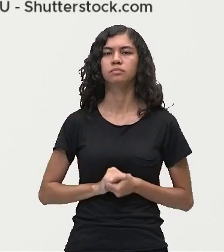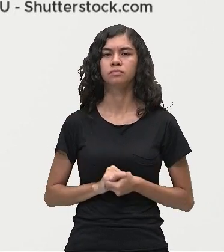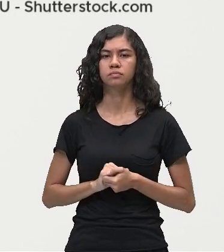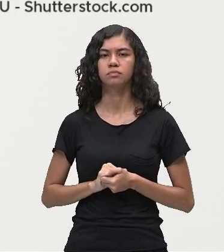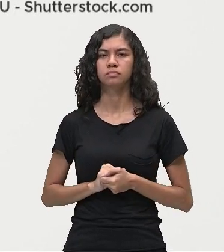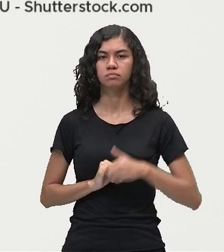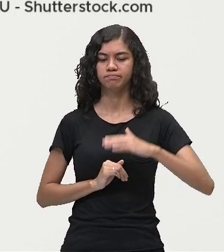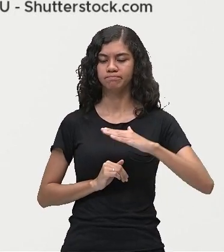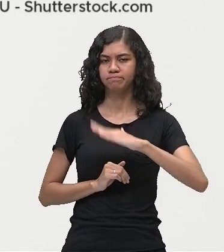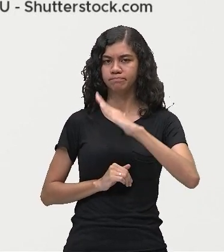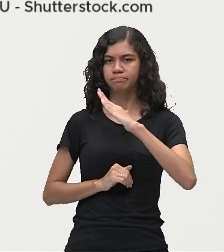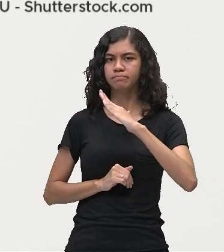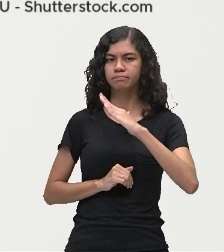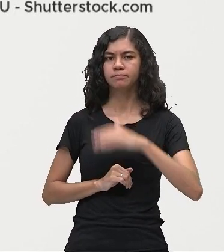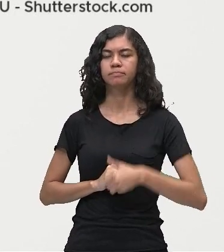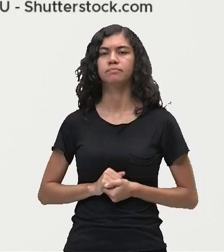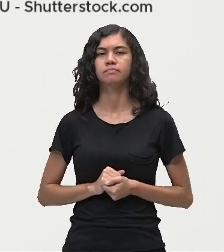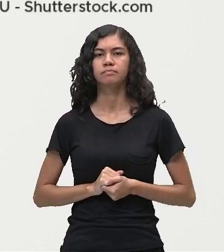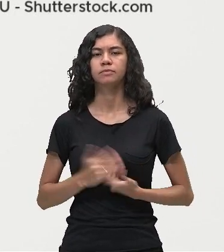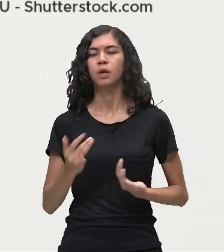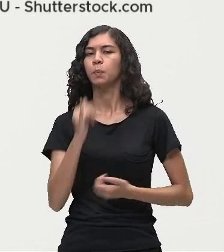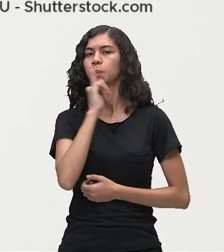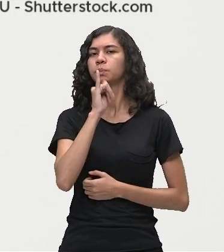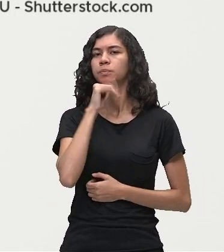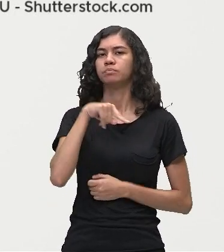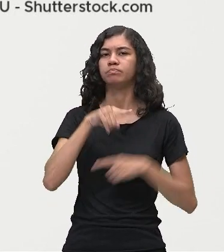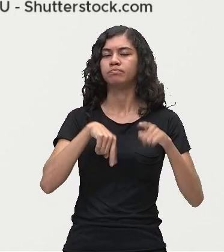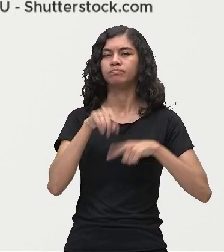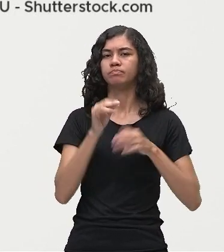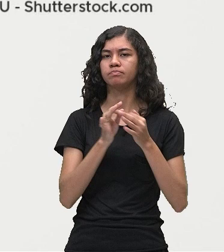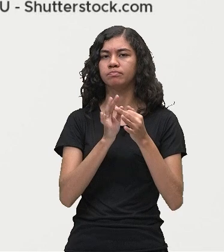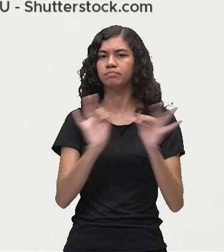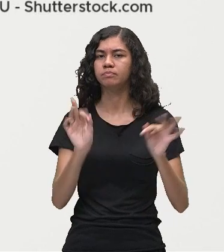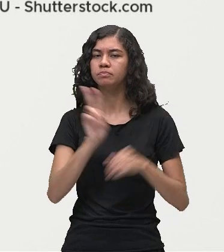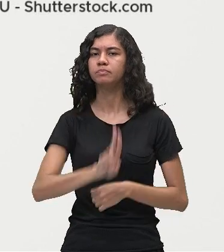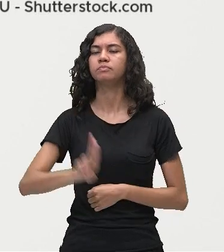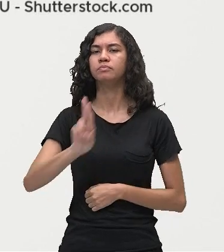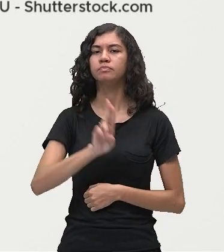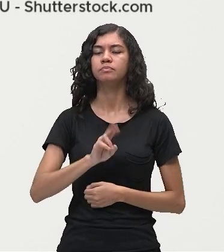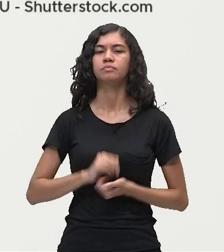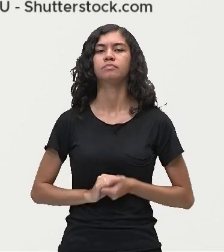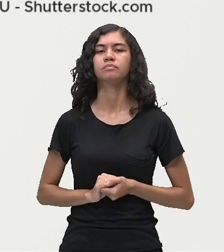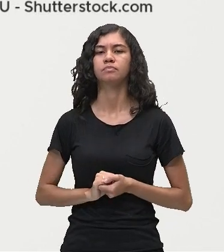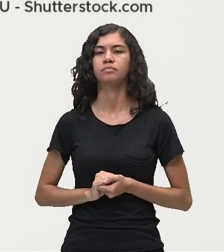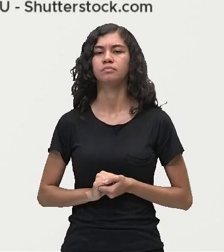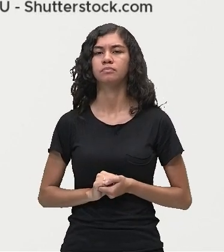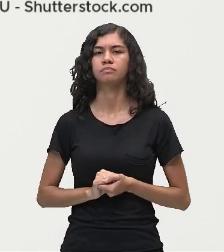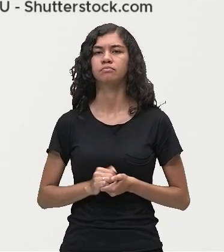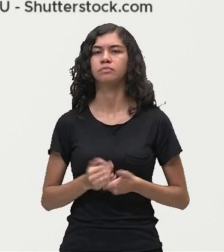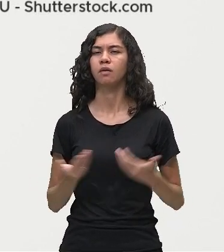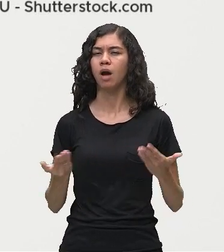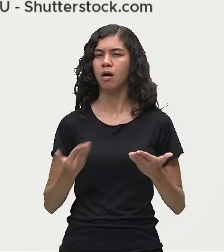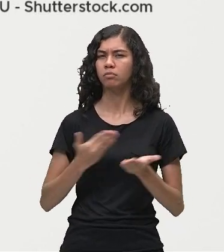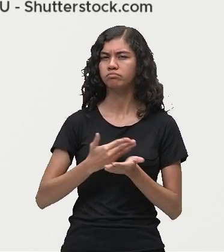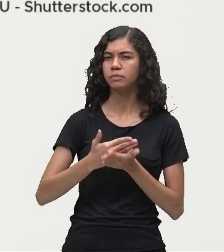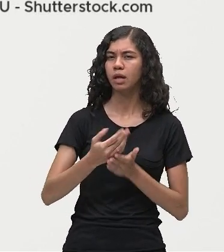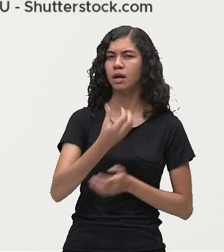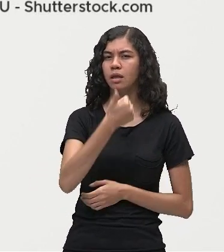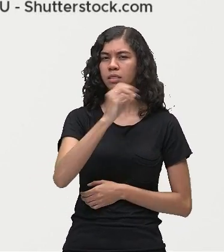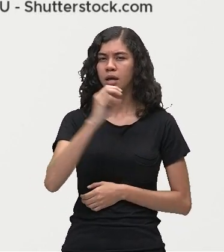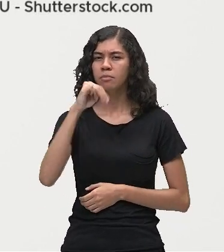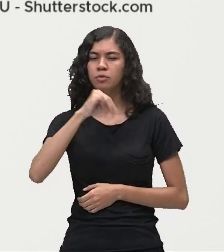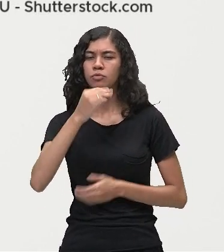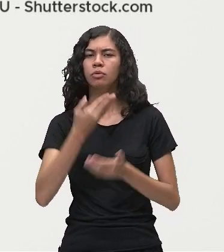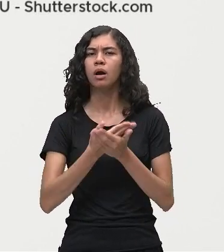um outro exemplo de máquina simples. Muito bem, nesses 10 primeiros minutos da nossa aula, a